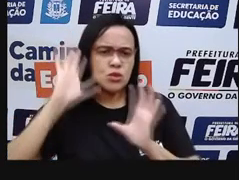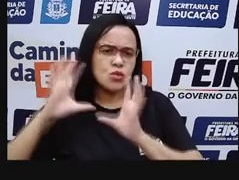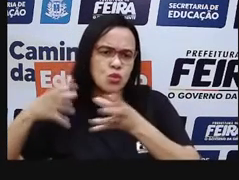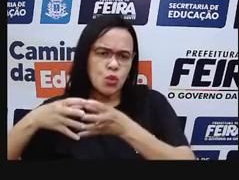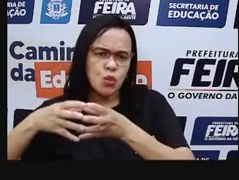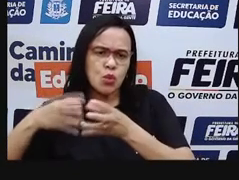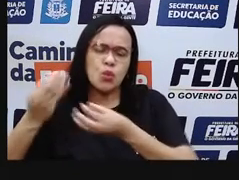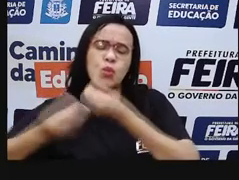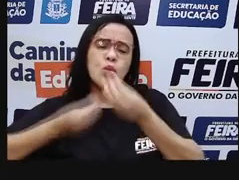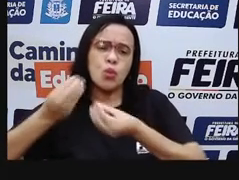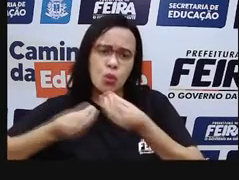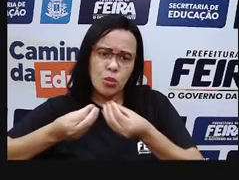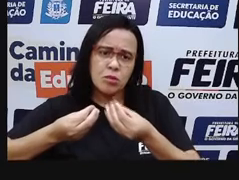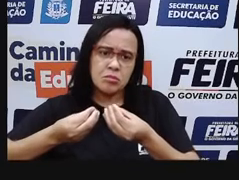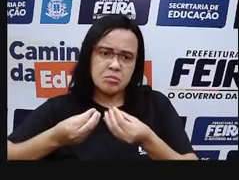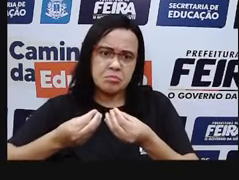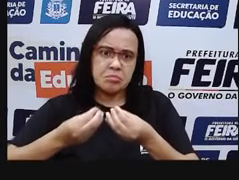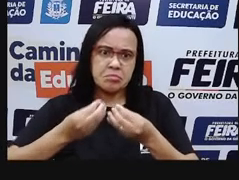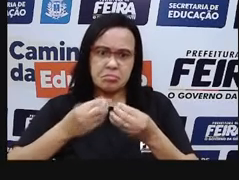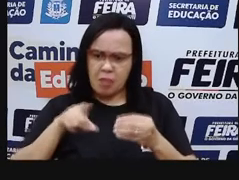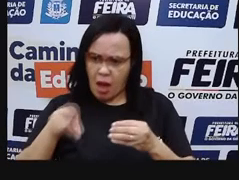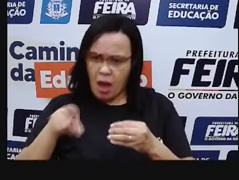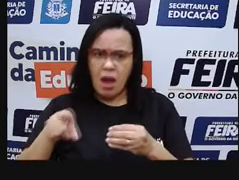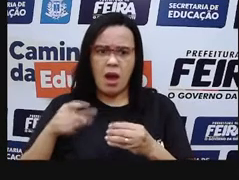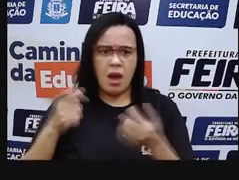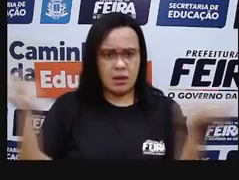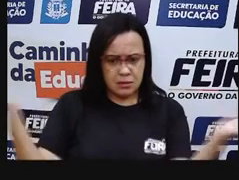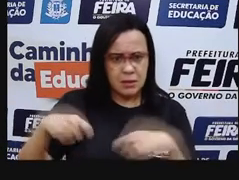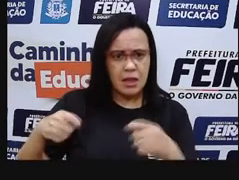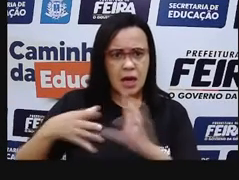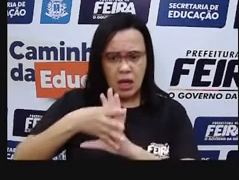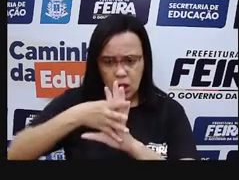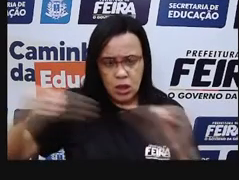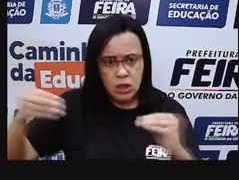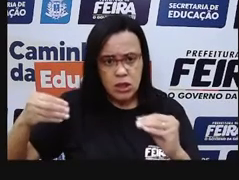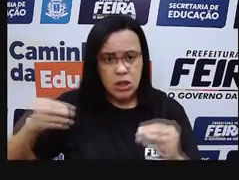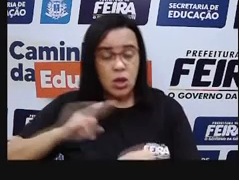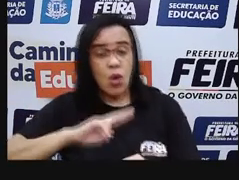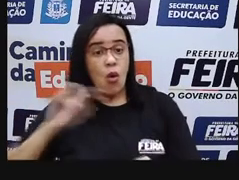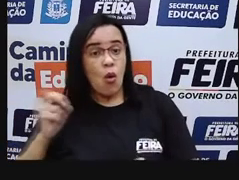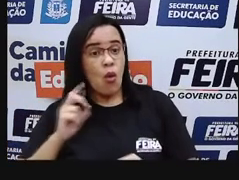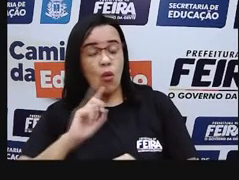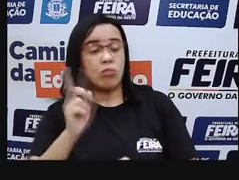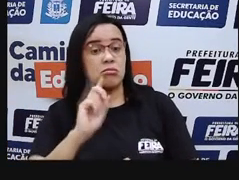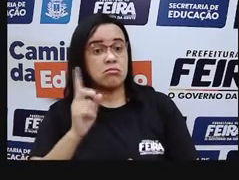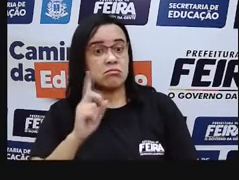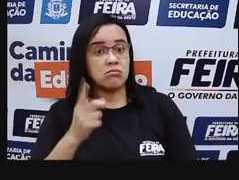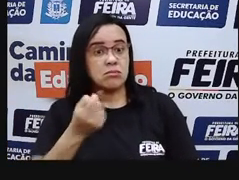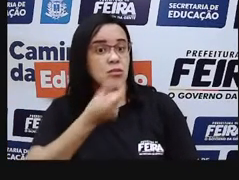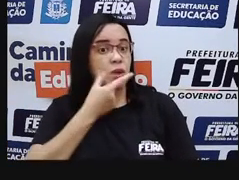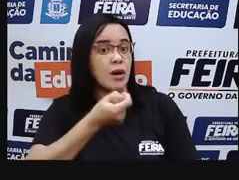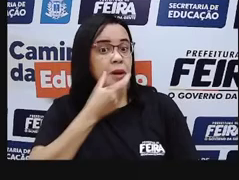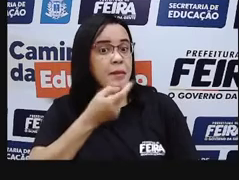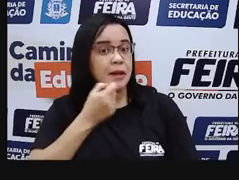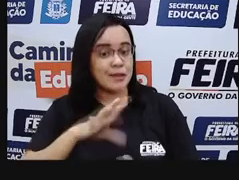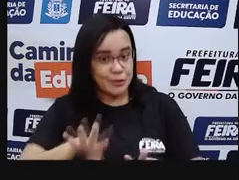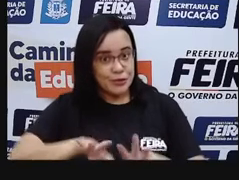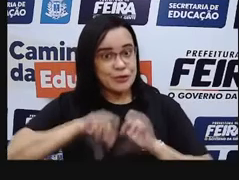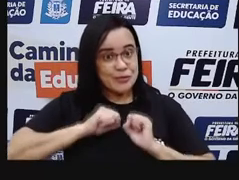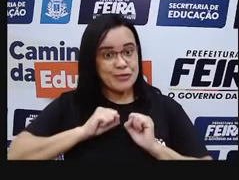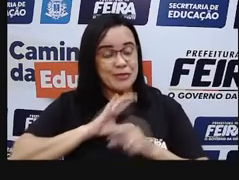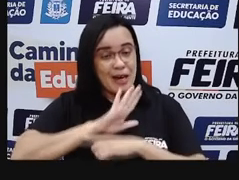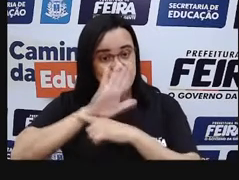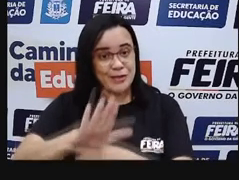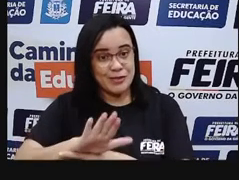aumenta né pessoas curadas com os dessa substância olha essa história toda que a própria contou para vocês